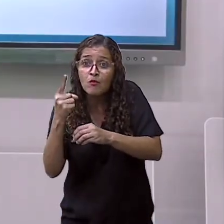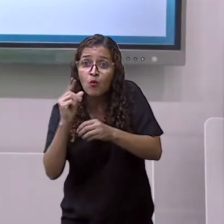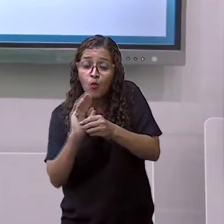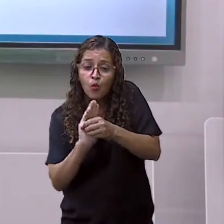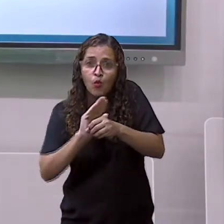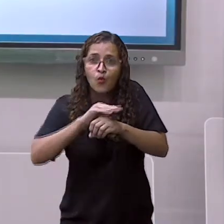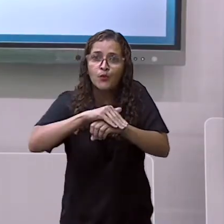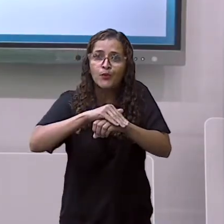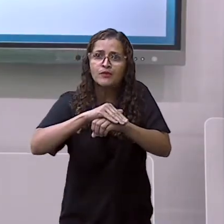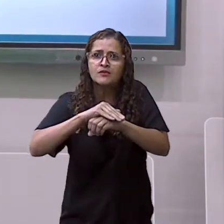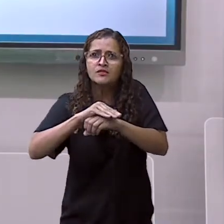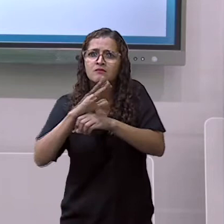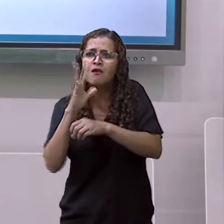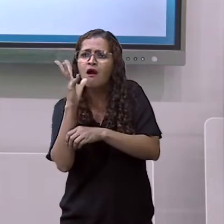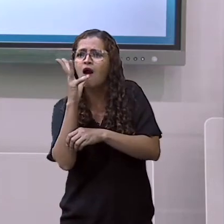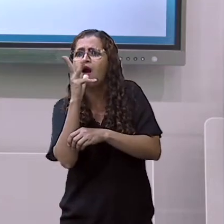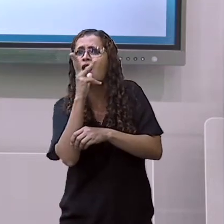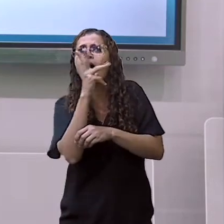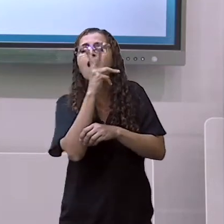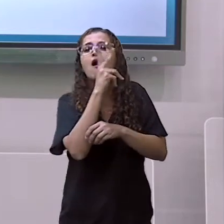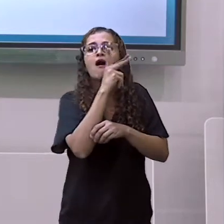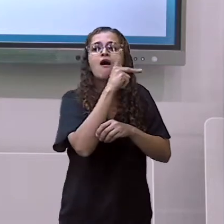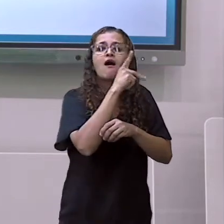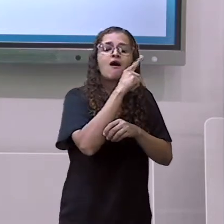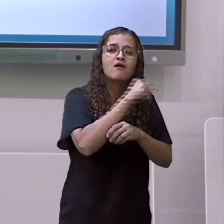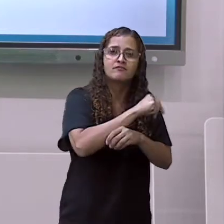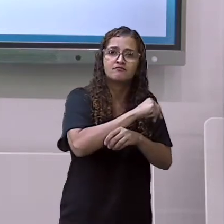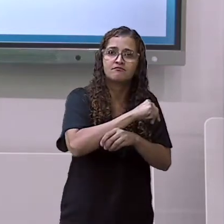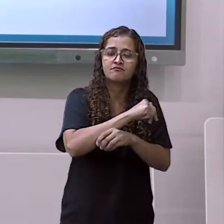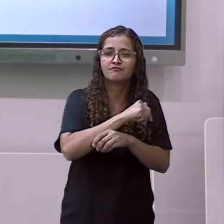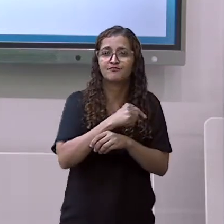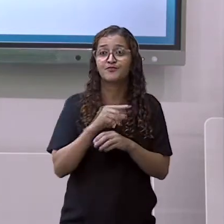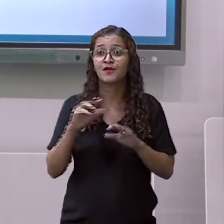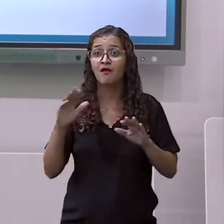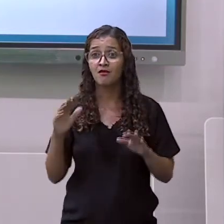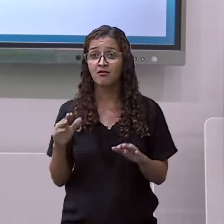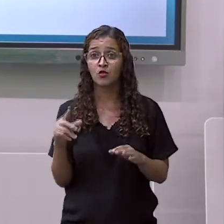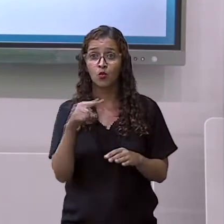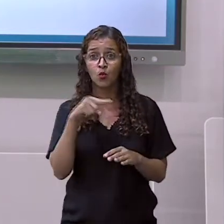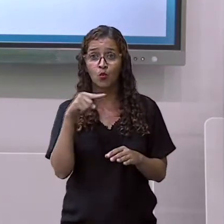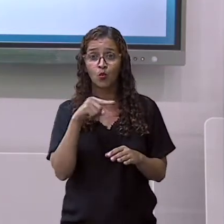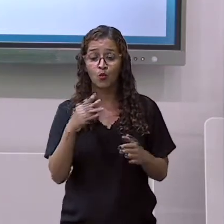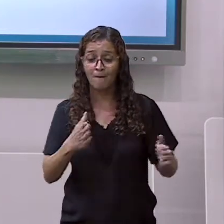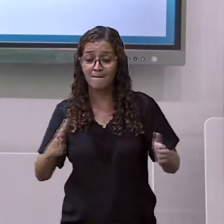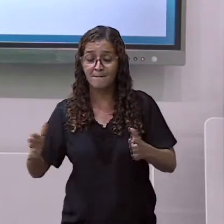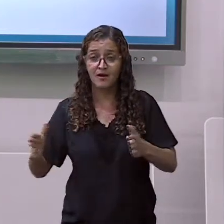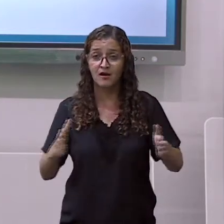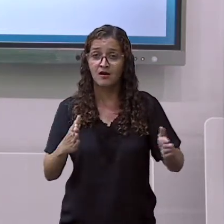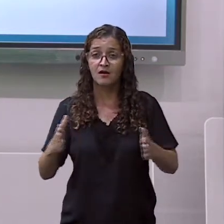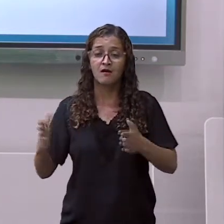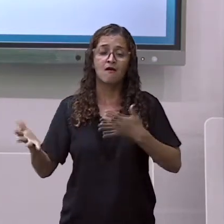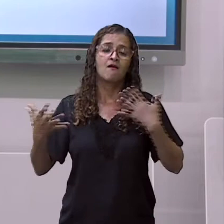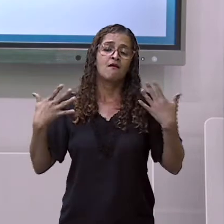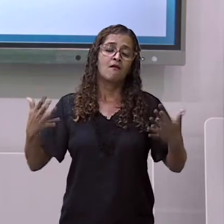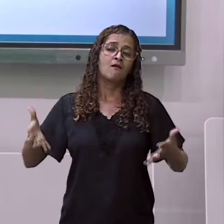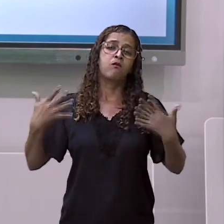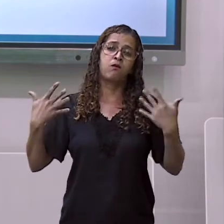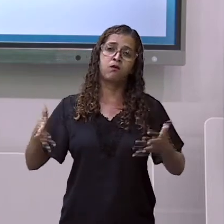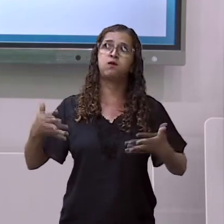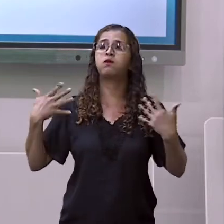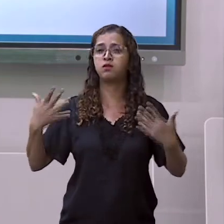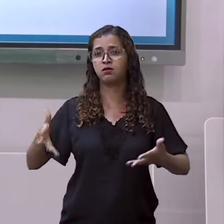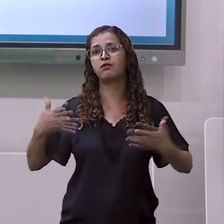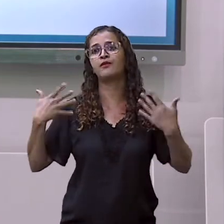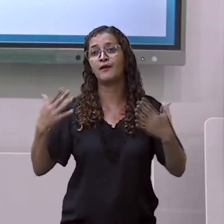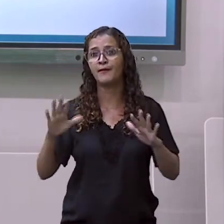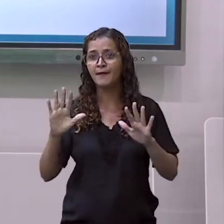E no inverno, o que acontece? Se no verão é quente, no inverno é frio. Nós temos